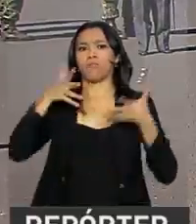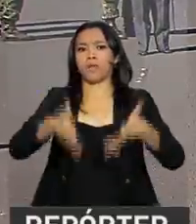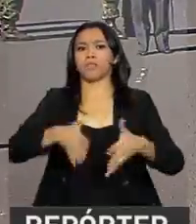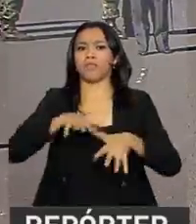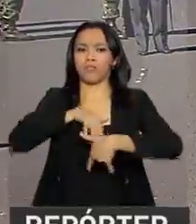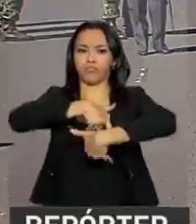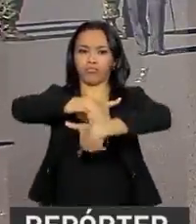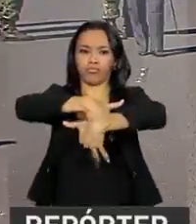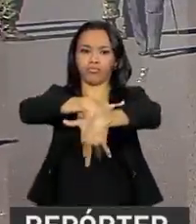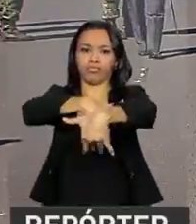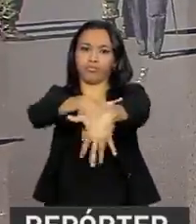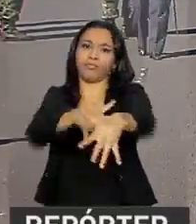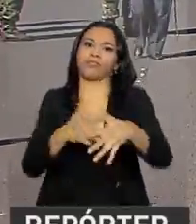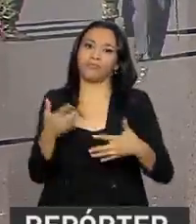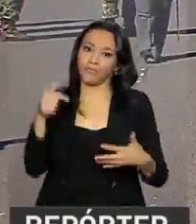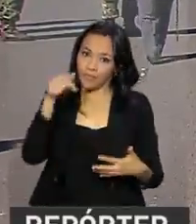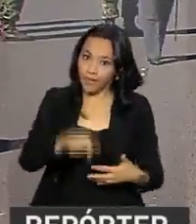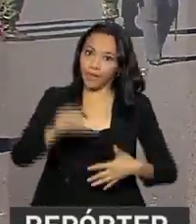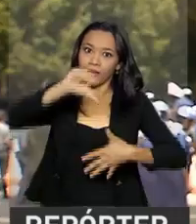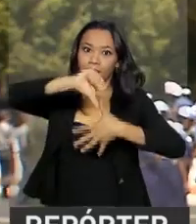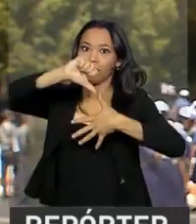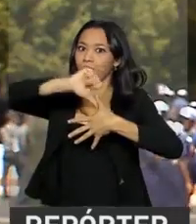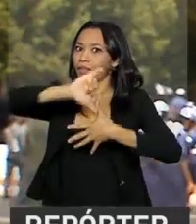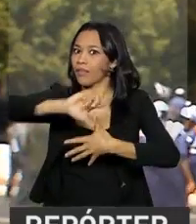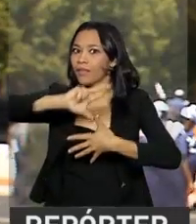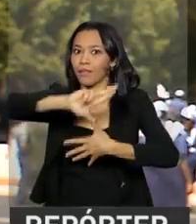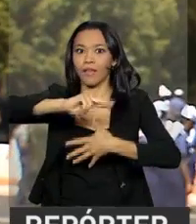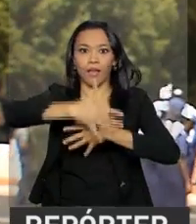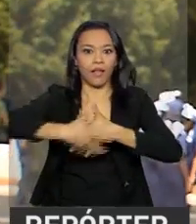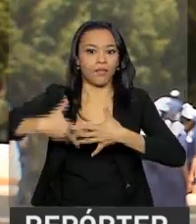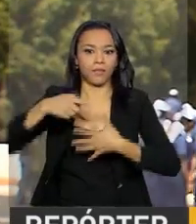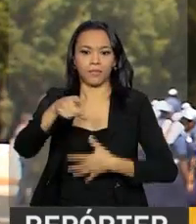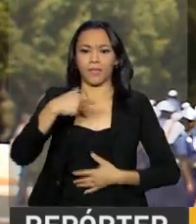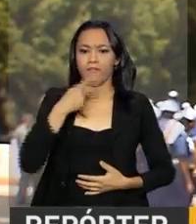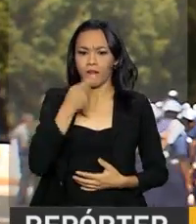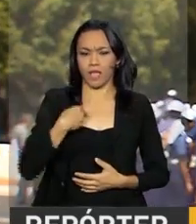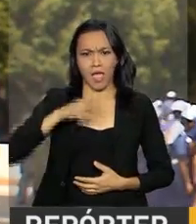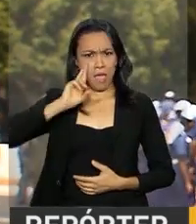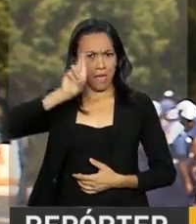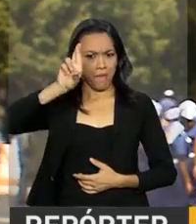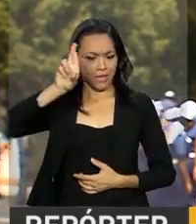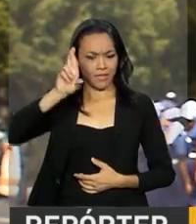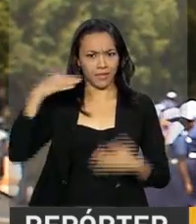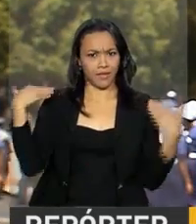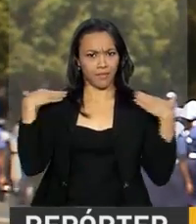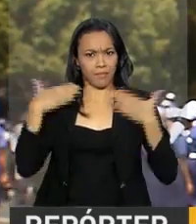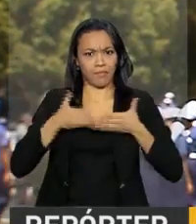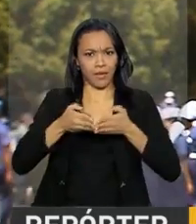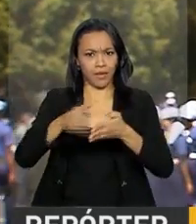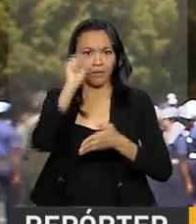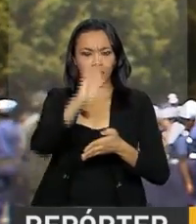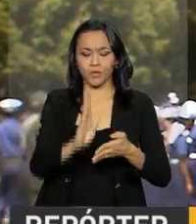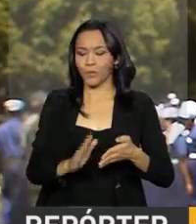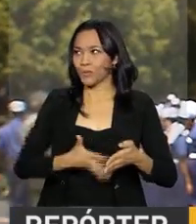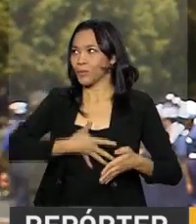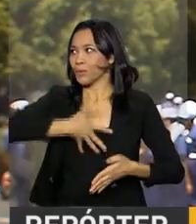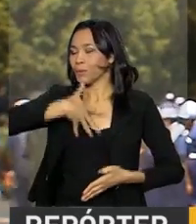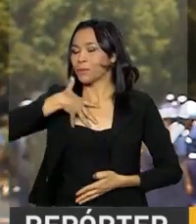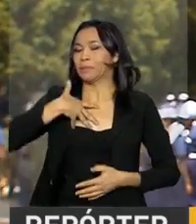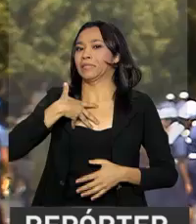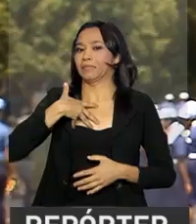integram a maior Marinha da América Latina representar a Marinha do Brasil é uma honra muito grande e